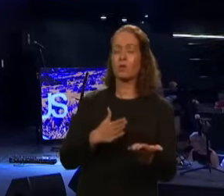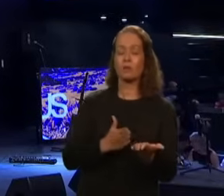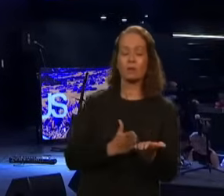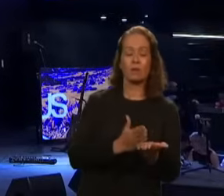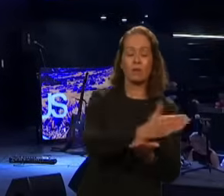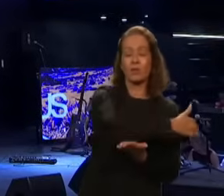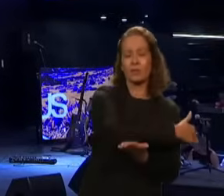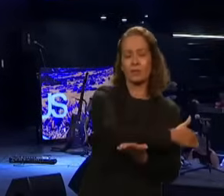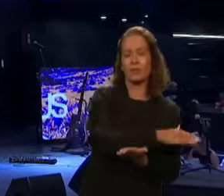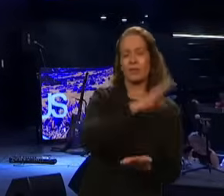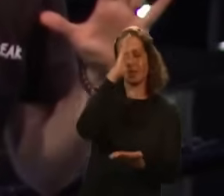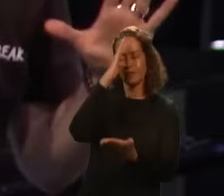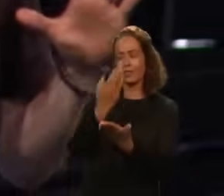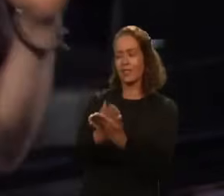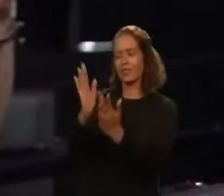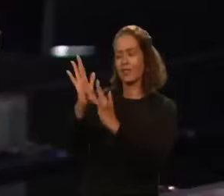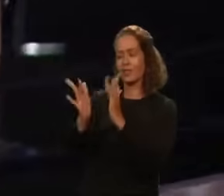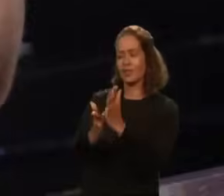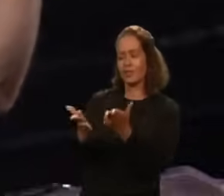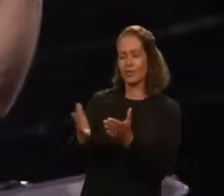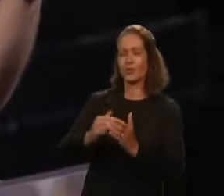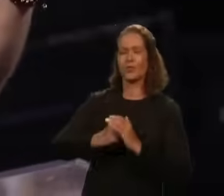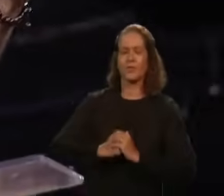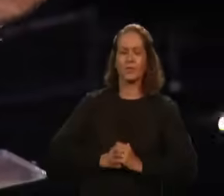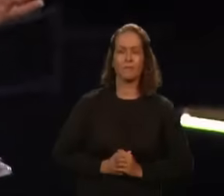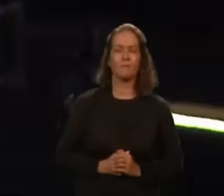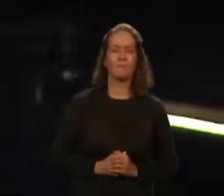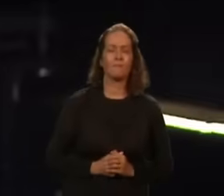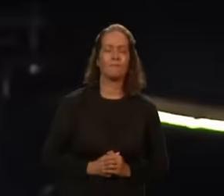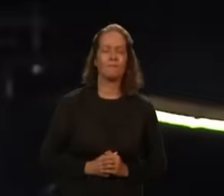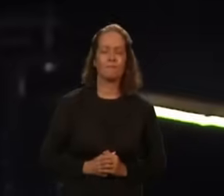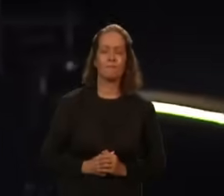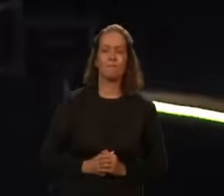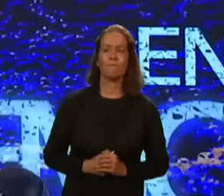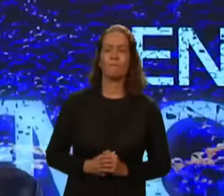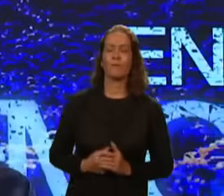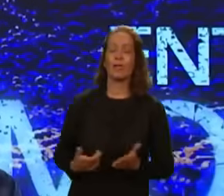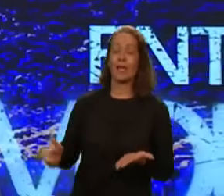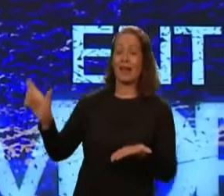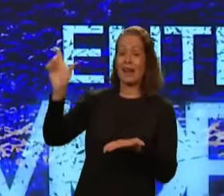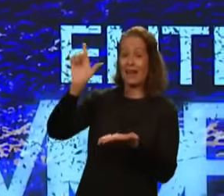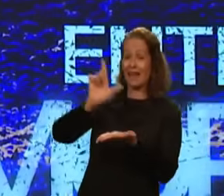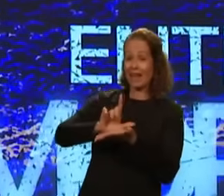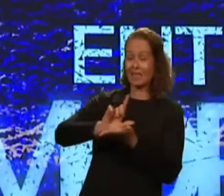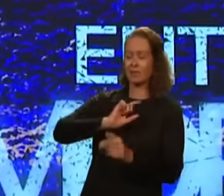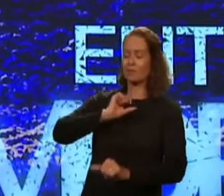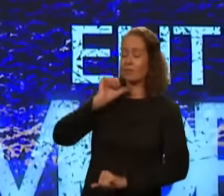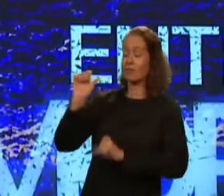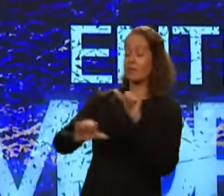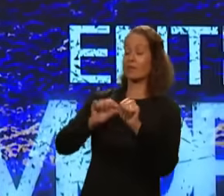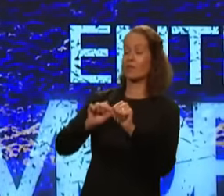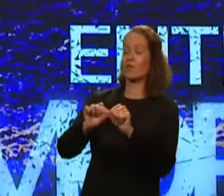Jesus. Lázaro, amores, não recebeu um milagre, ele se tornou um.